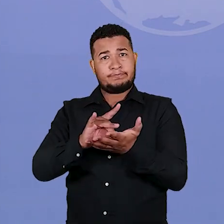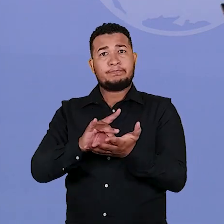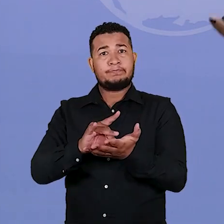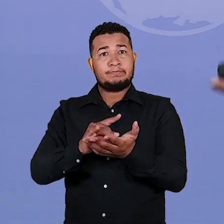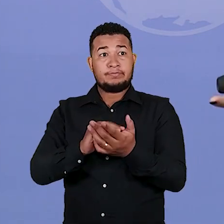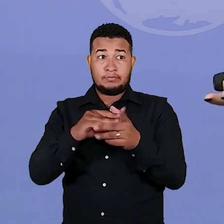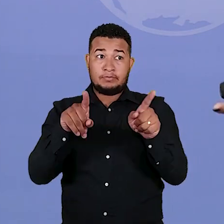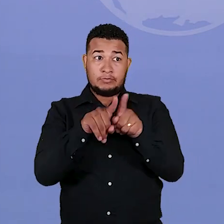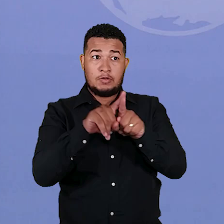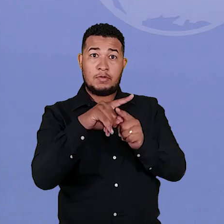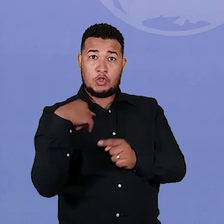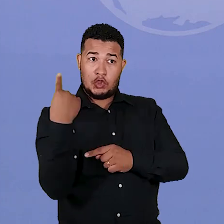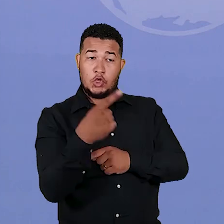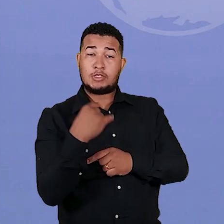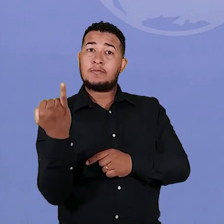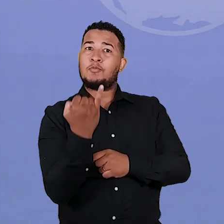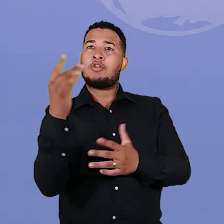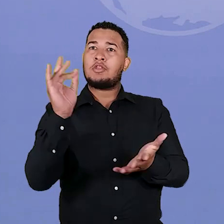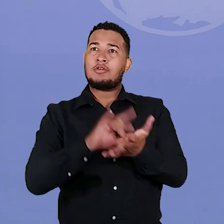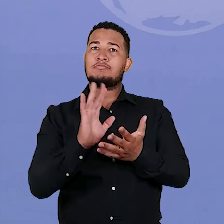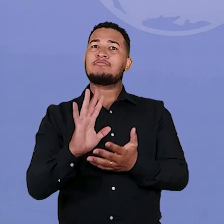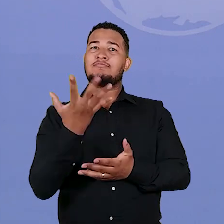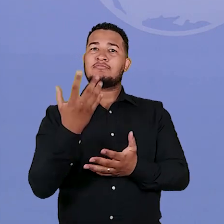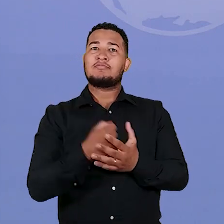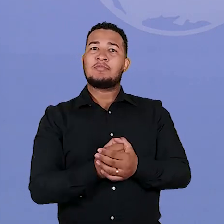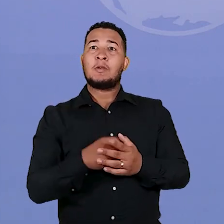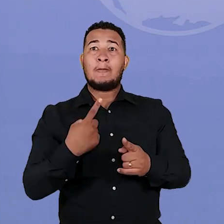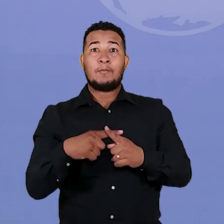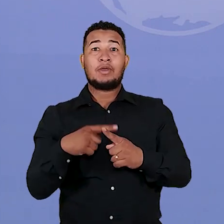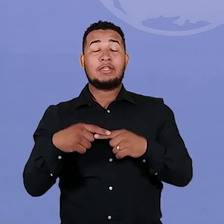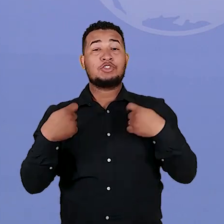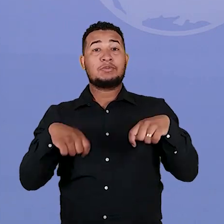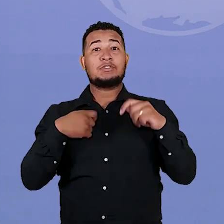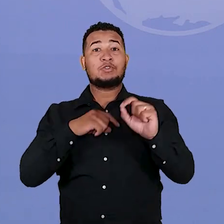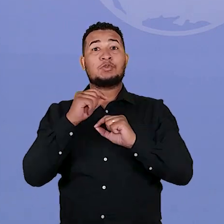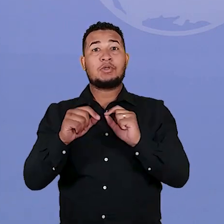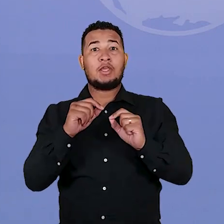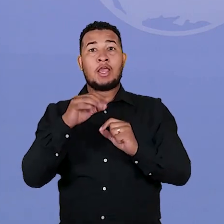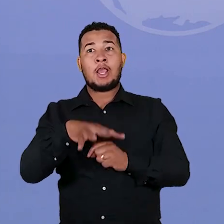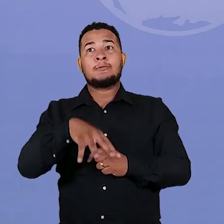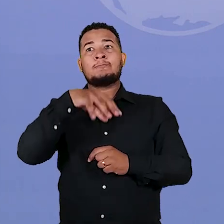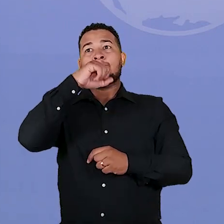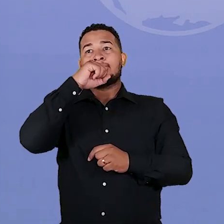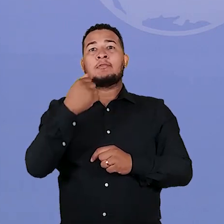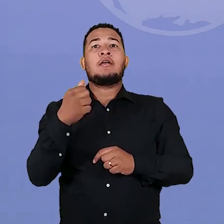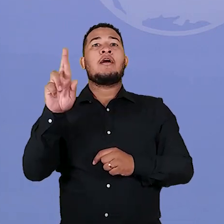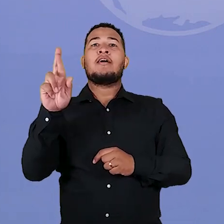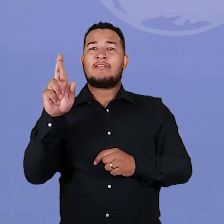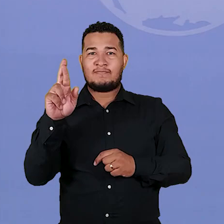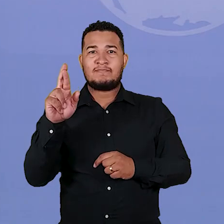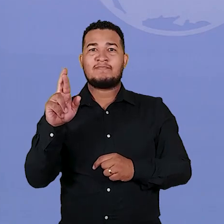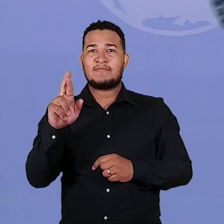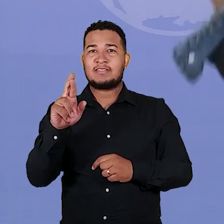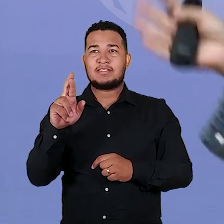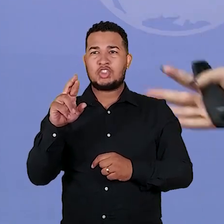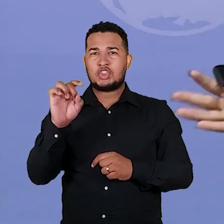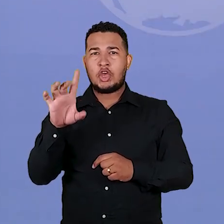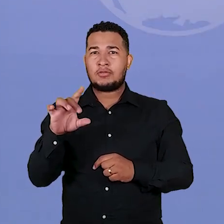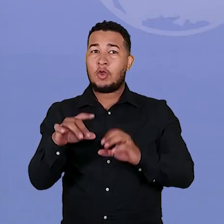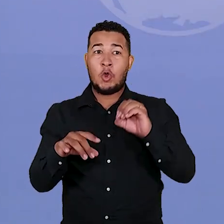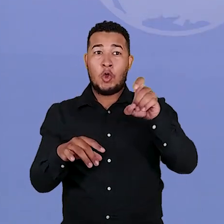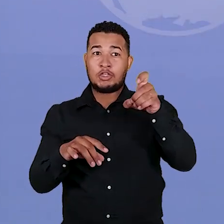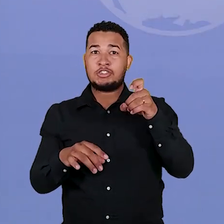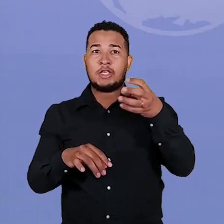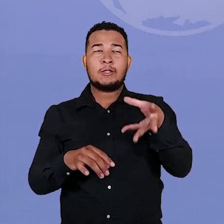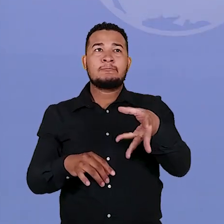esse processo ocorra. E para nós é muito importante que ele realmente ocorra, porque nós respiramos o quê? A gente não respira o ar só,